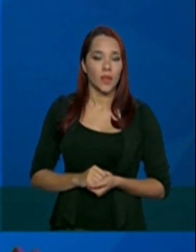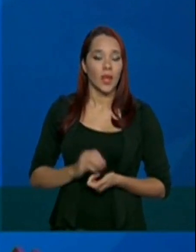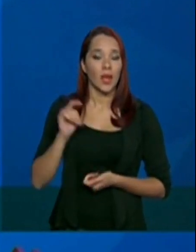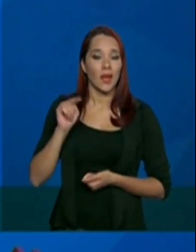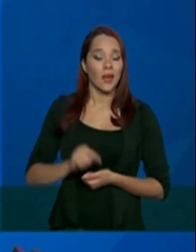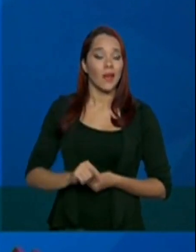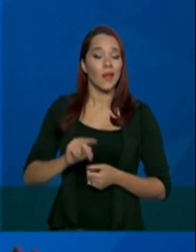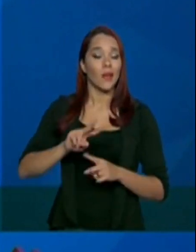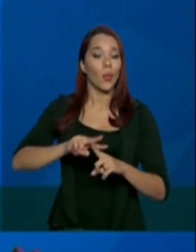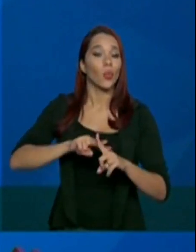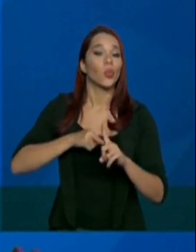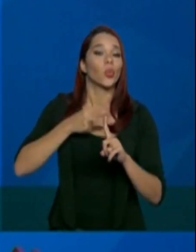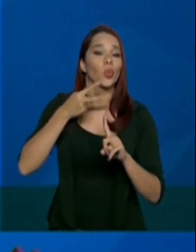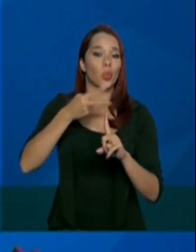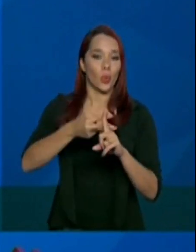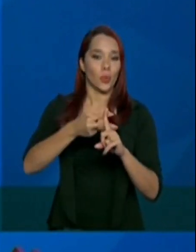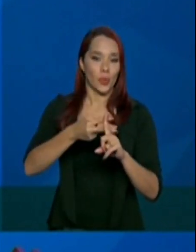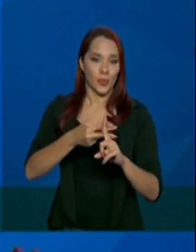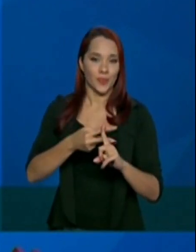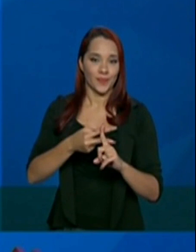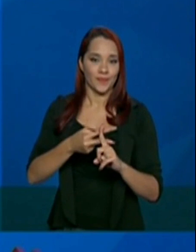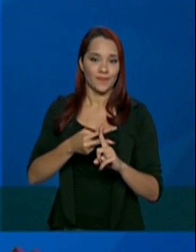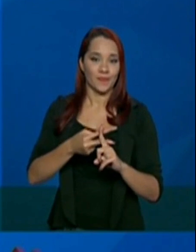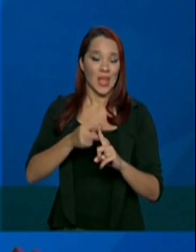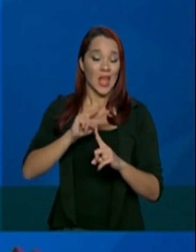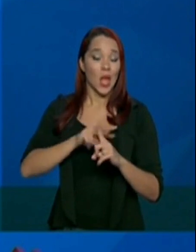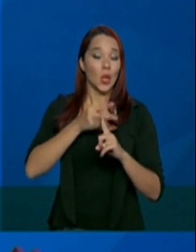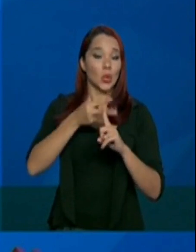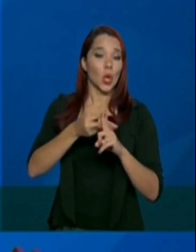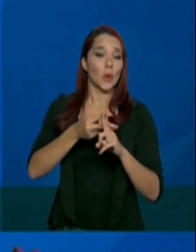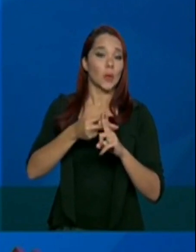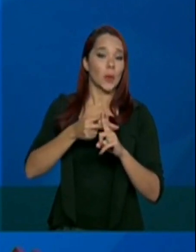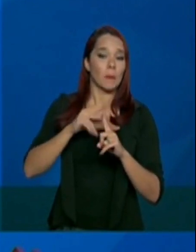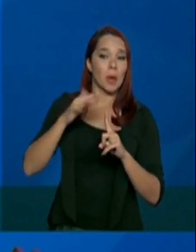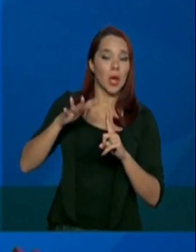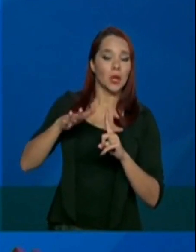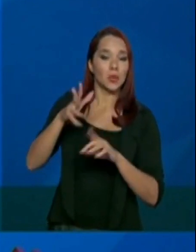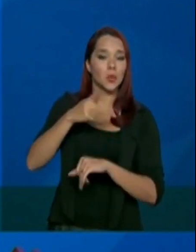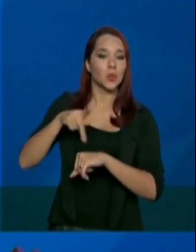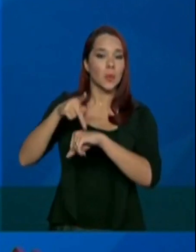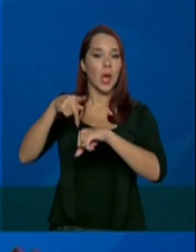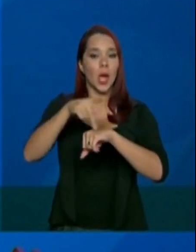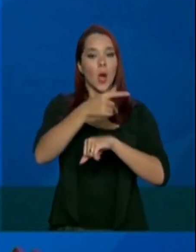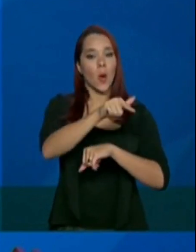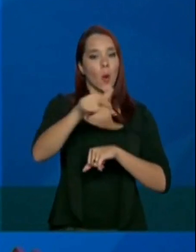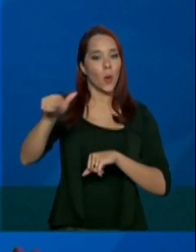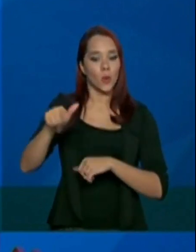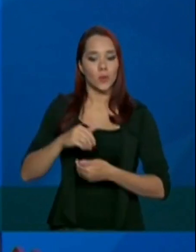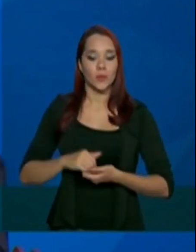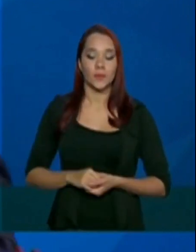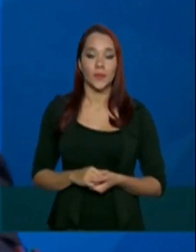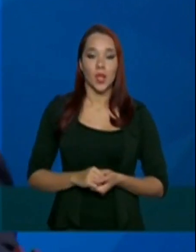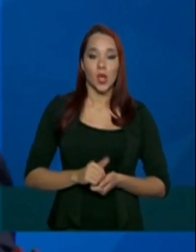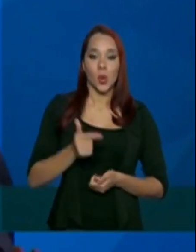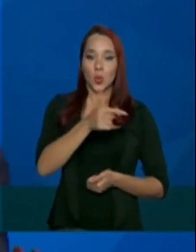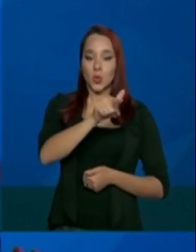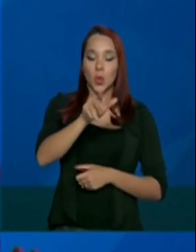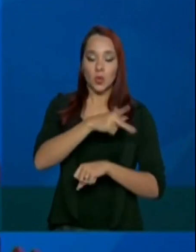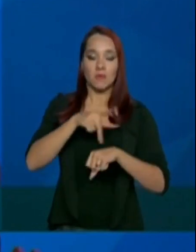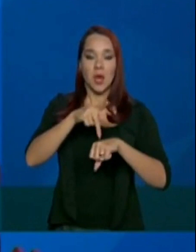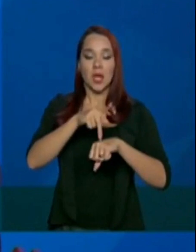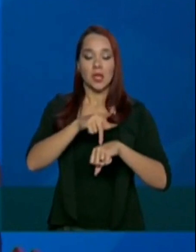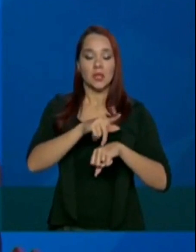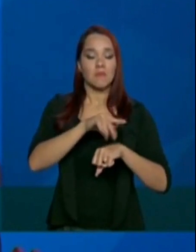esse é o dobro e da média dos países emergentes a média dos países